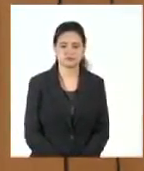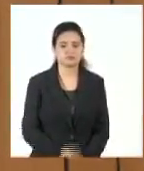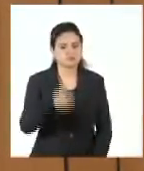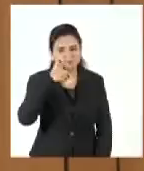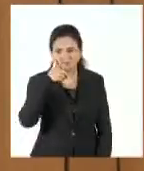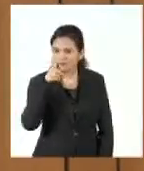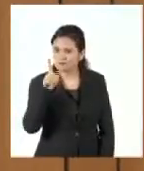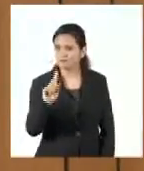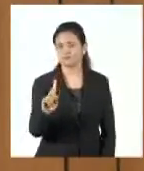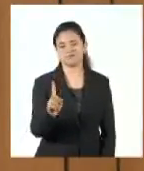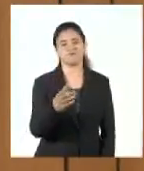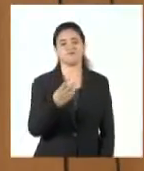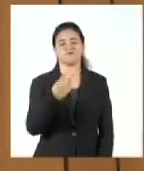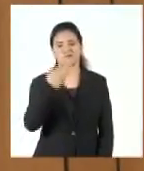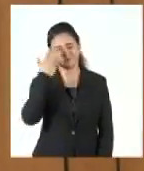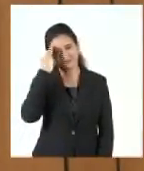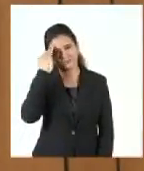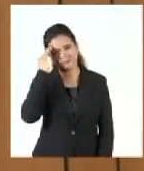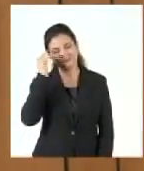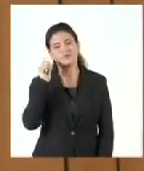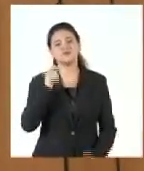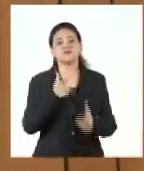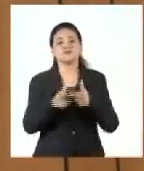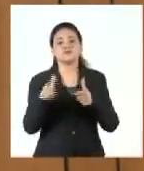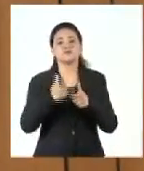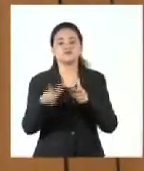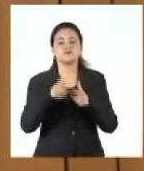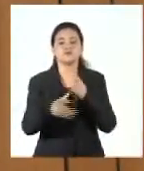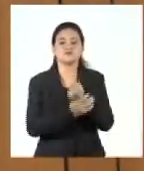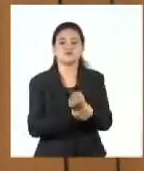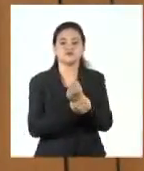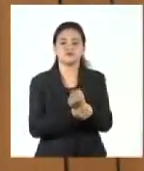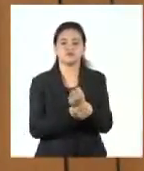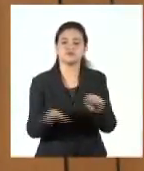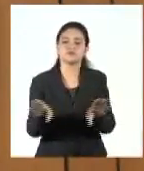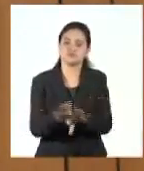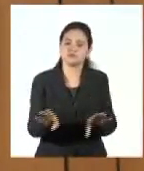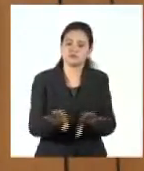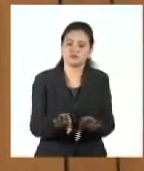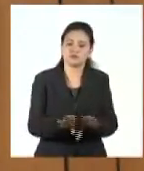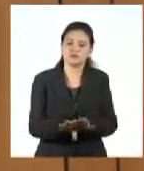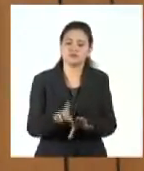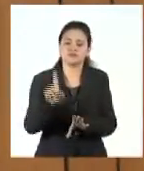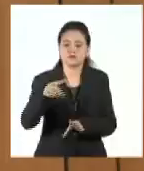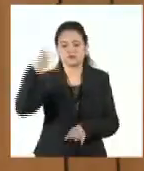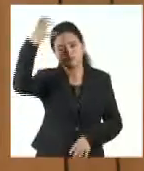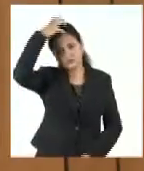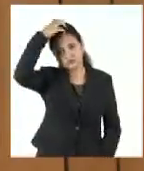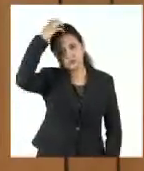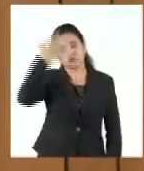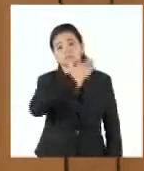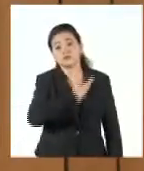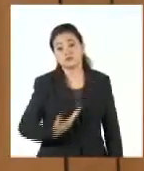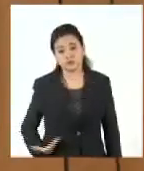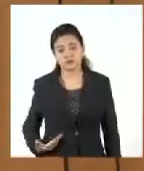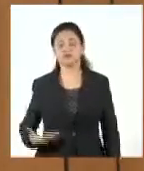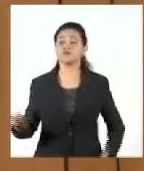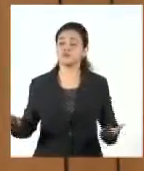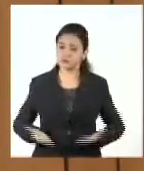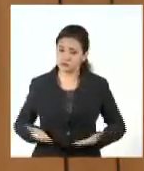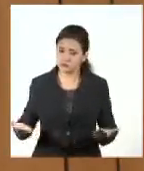que uma crise que a segurança está vivendo também pode ser culpa da gestão